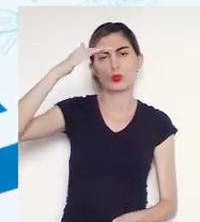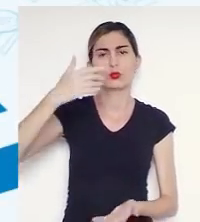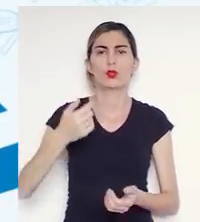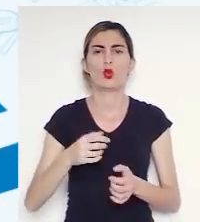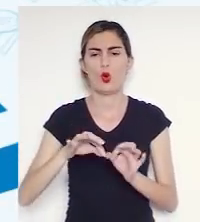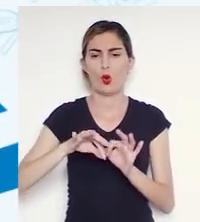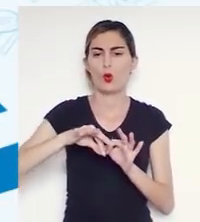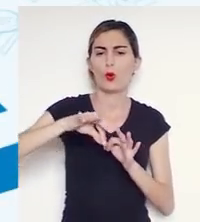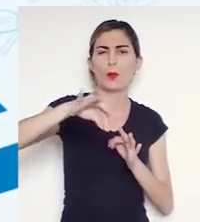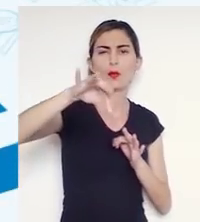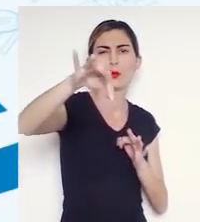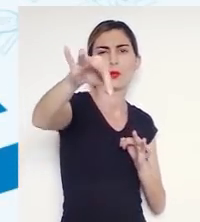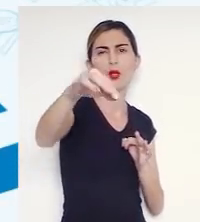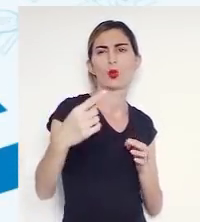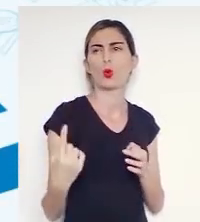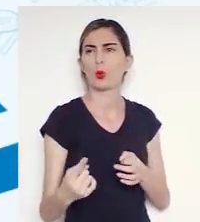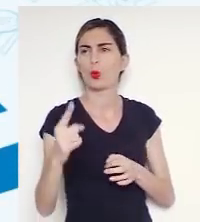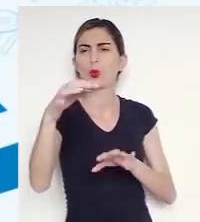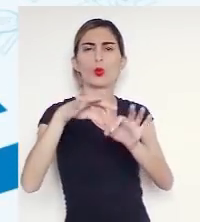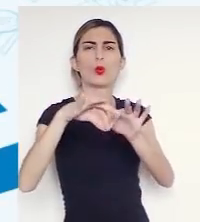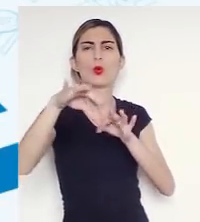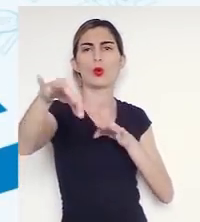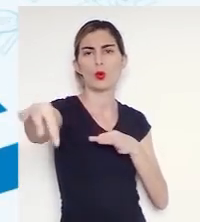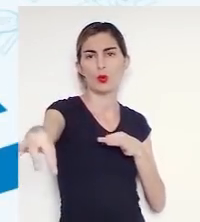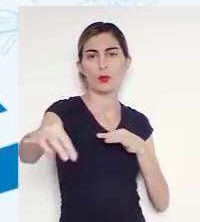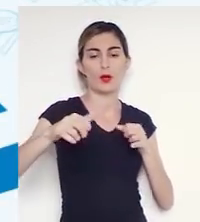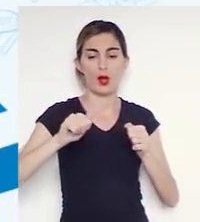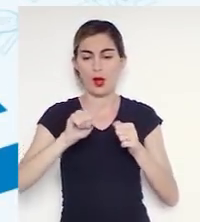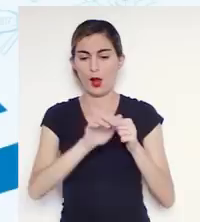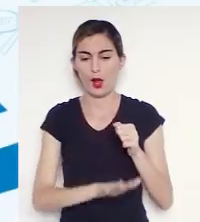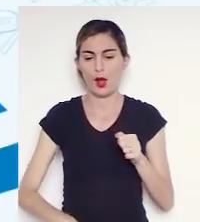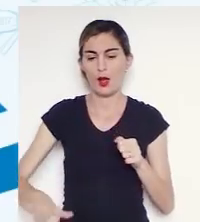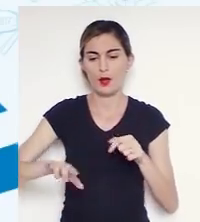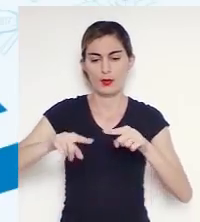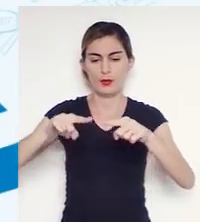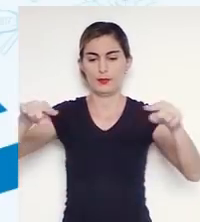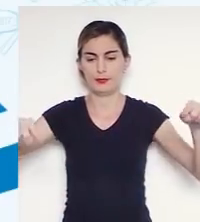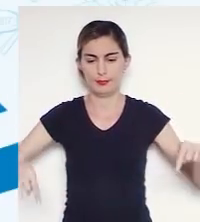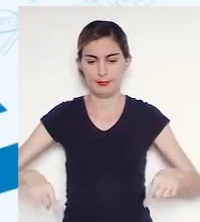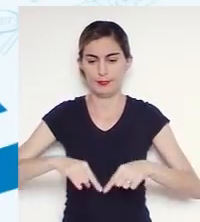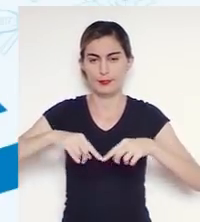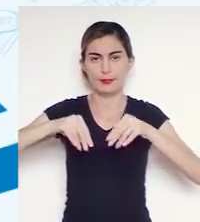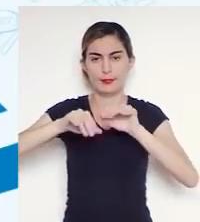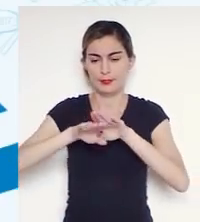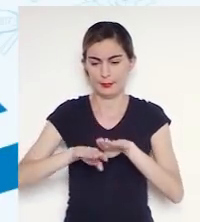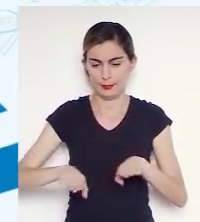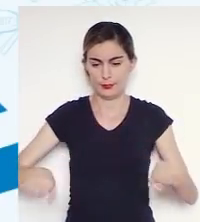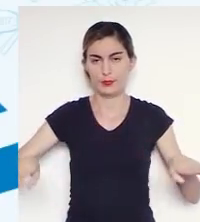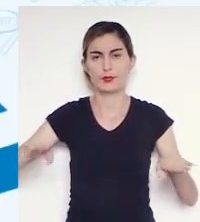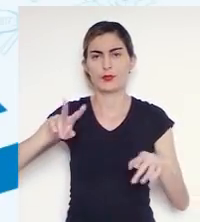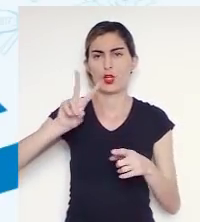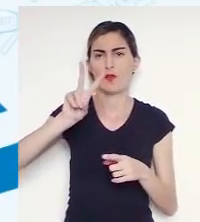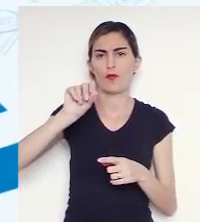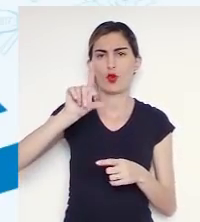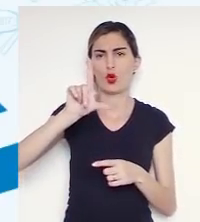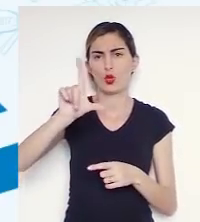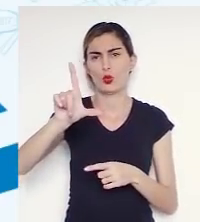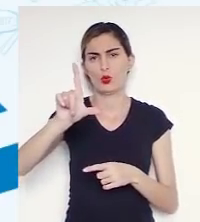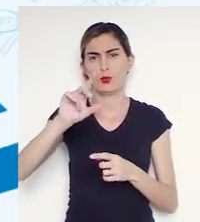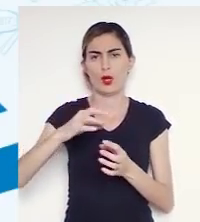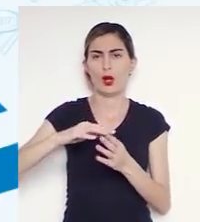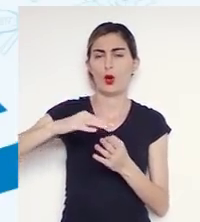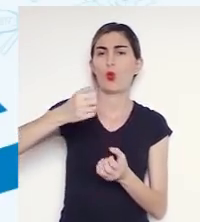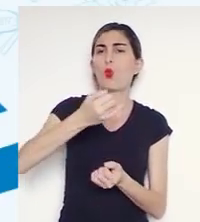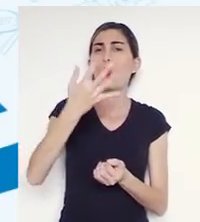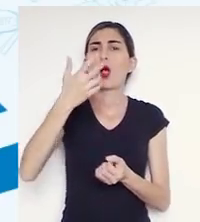com distância, também chamado de metro linear. A área tem a ver com superfície e o volume vai medir a